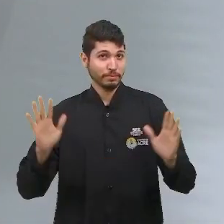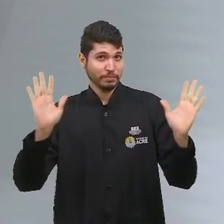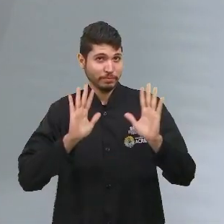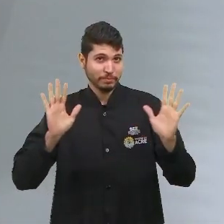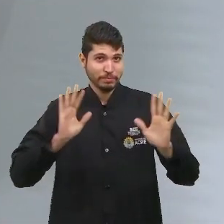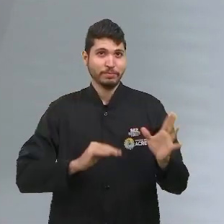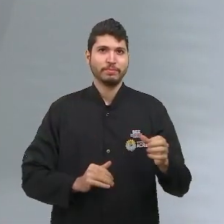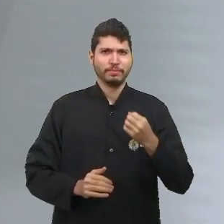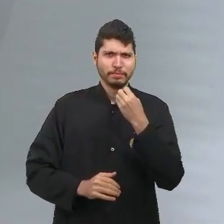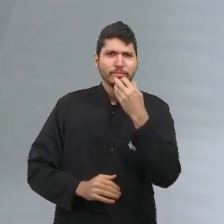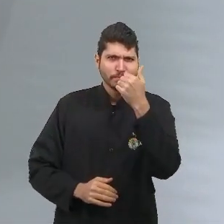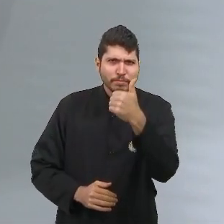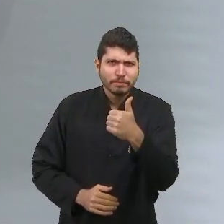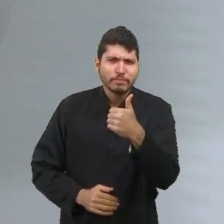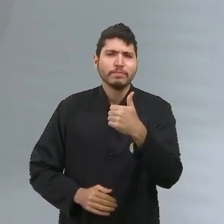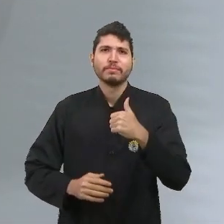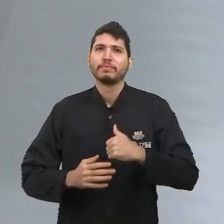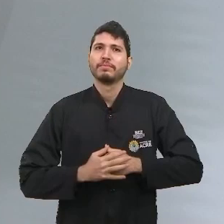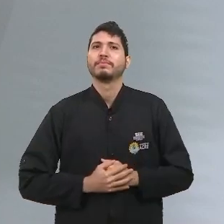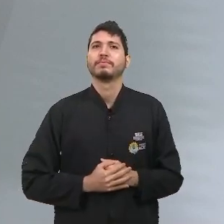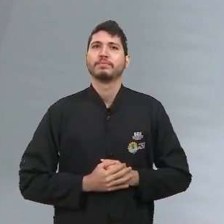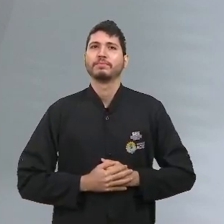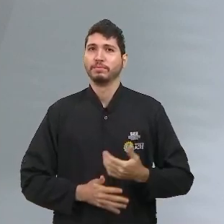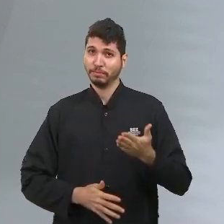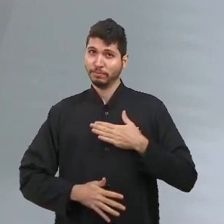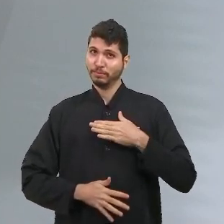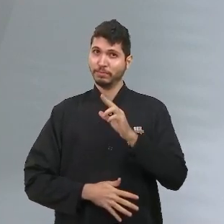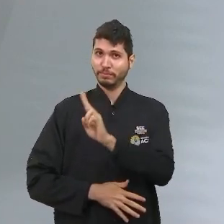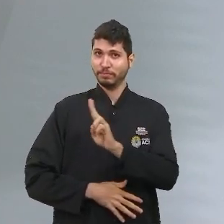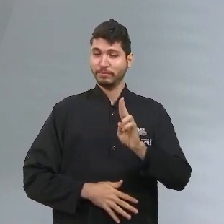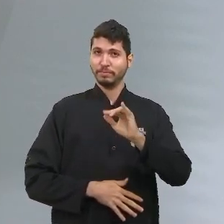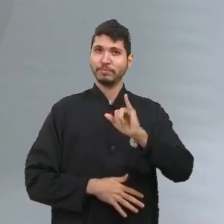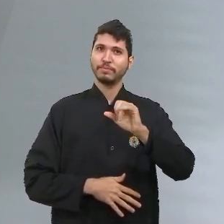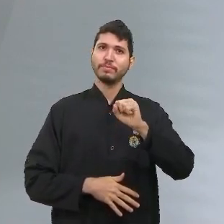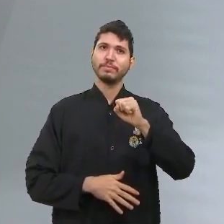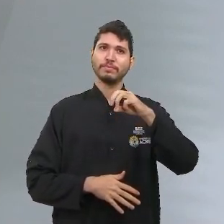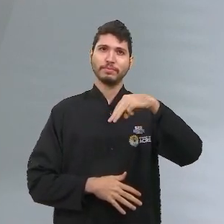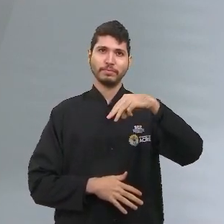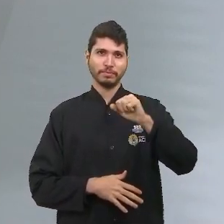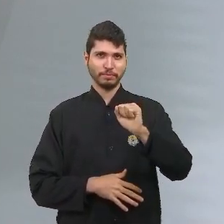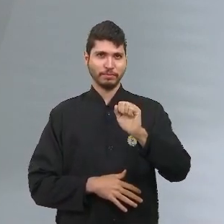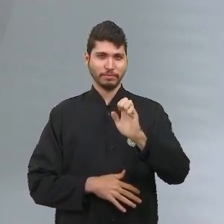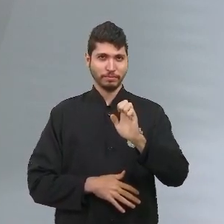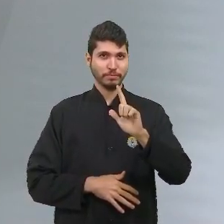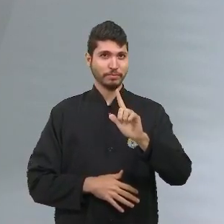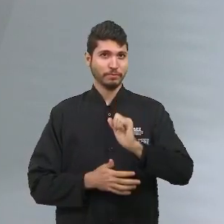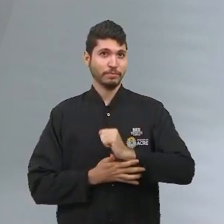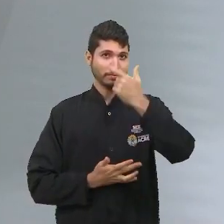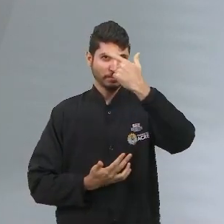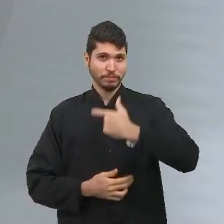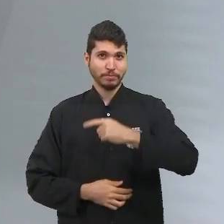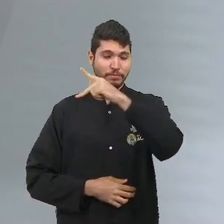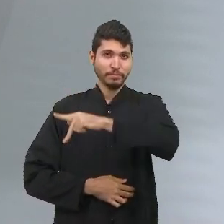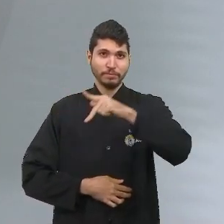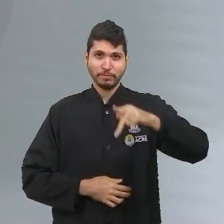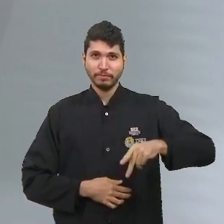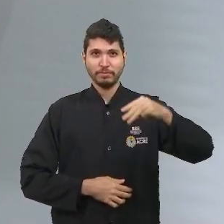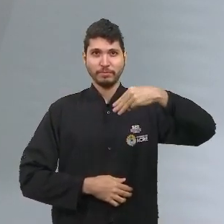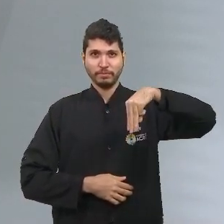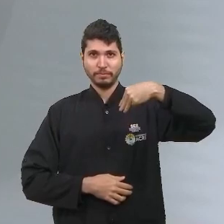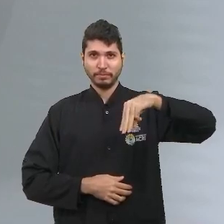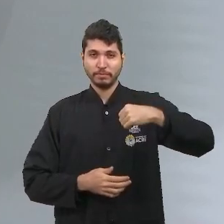Olá, tudo bem com vocês? O meu nome é Ismael Dourado, eu sou professor de matemática e